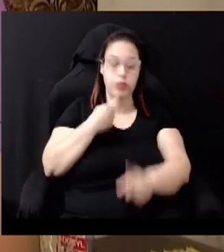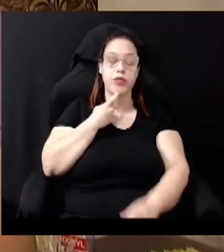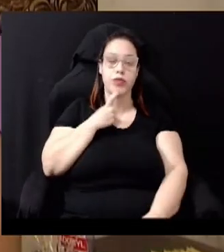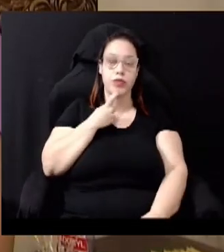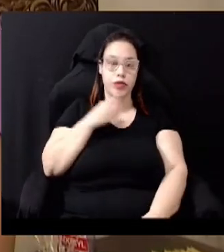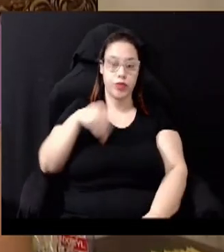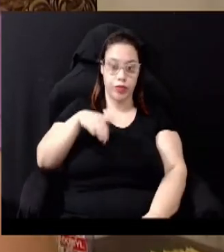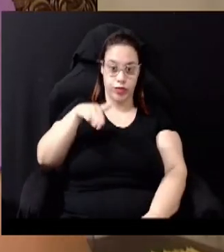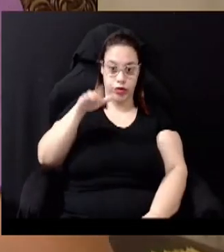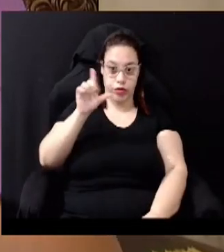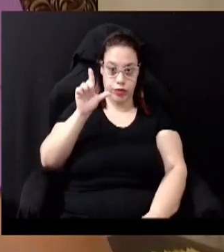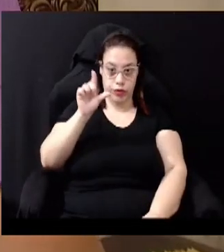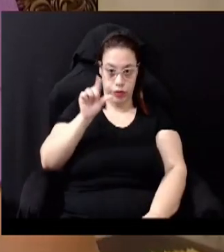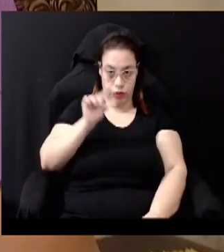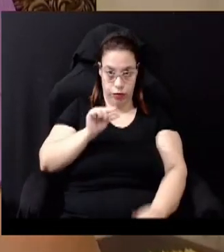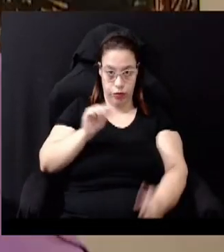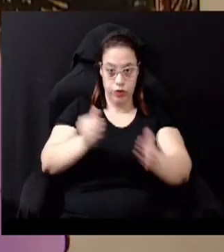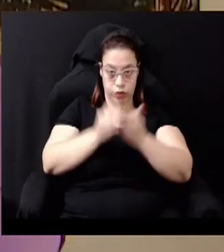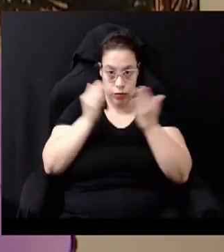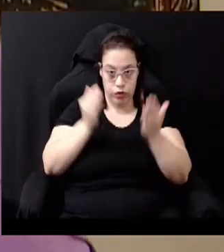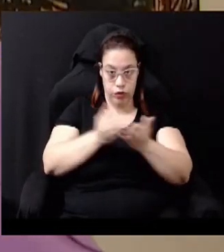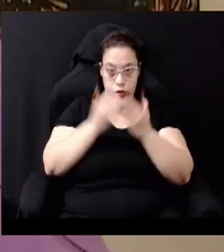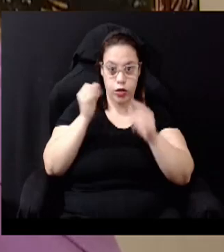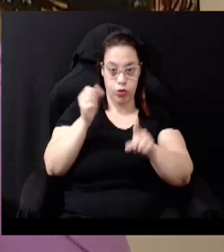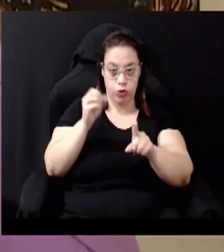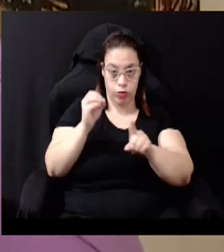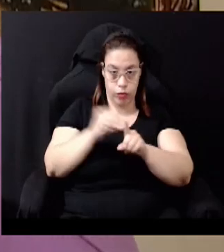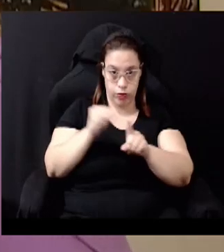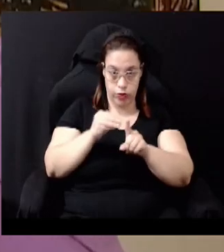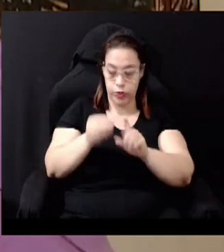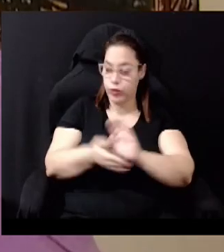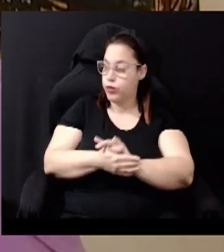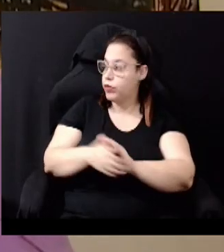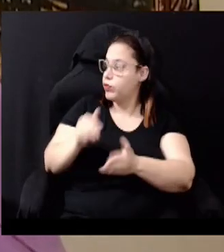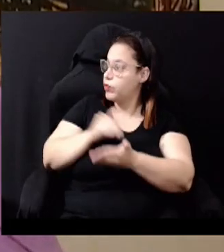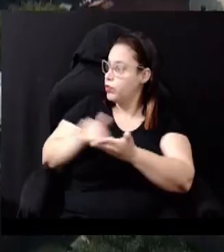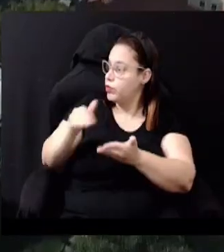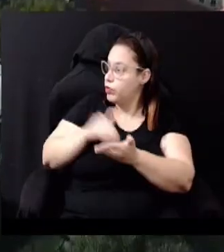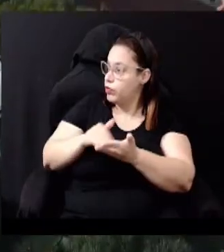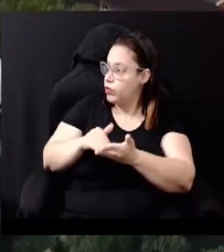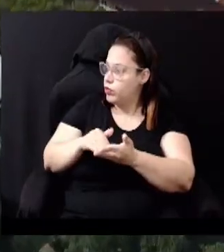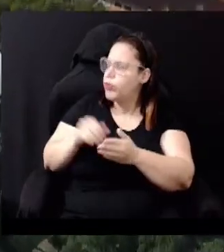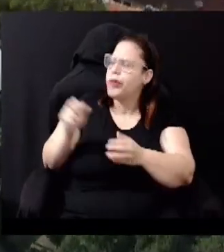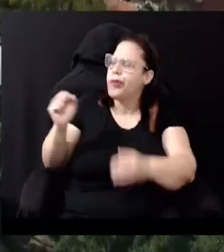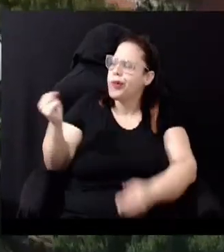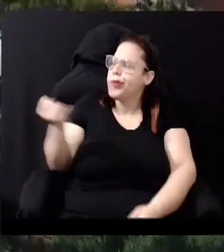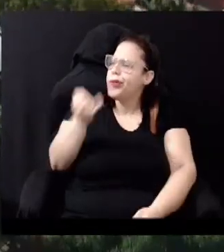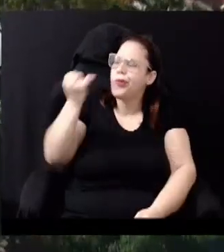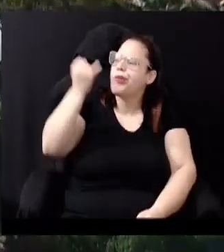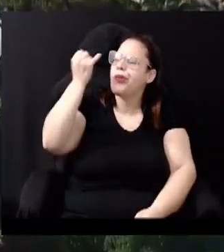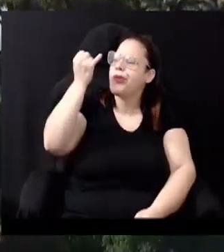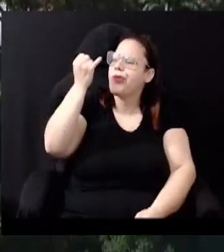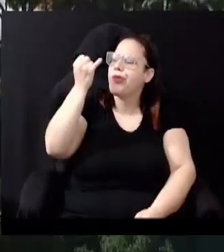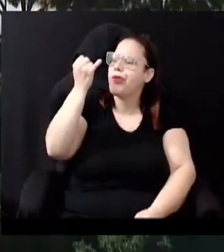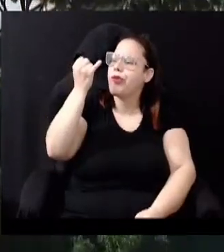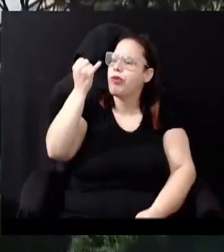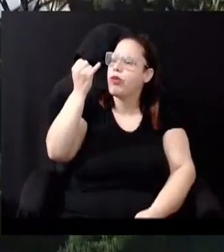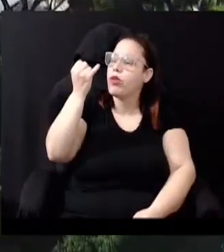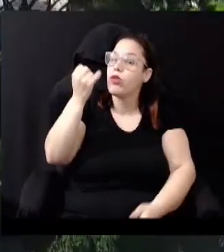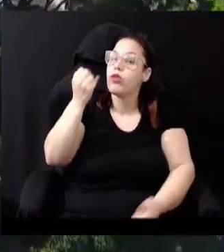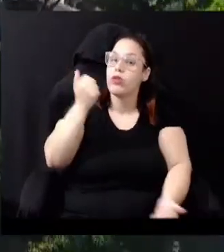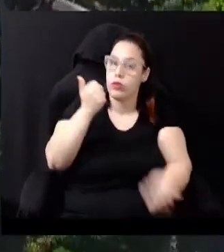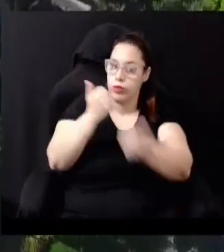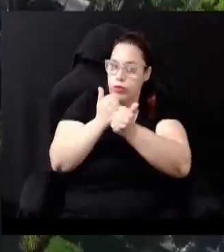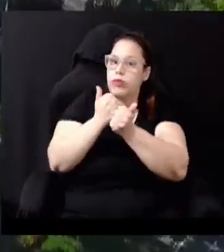menos pessoas em situação de vulnerabilidade. A secretária enfatiza a importância da parceria